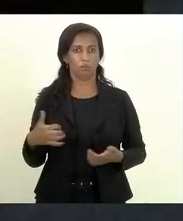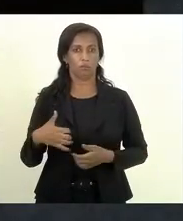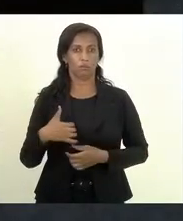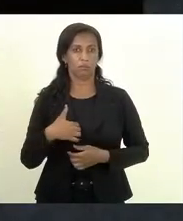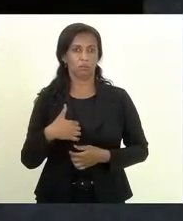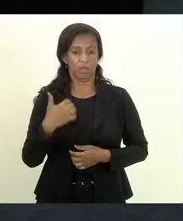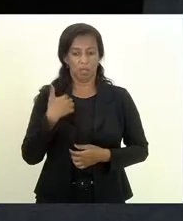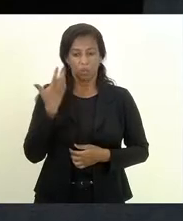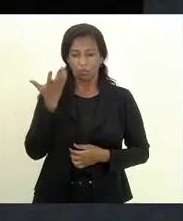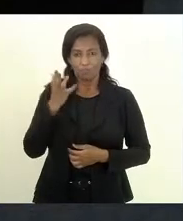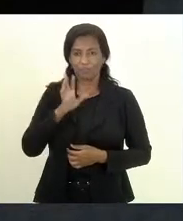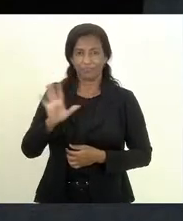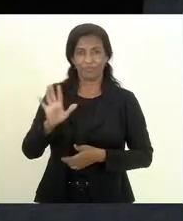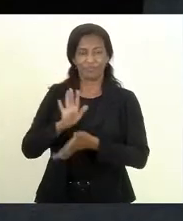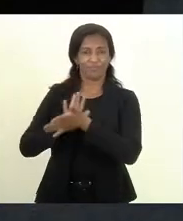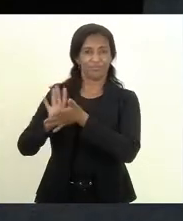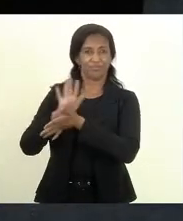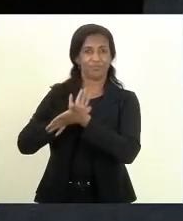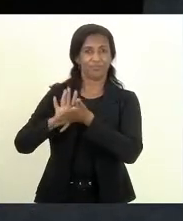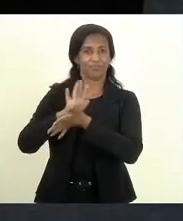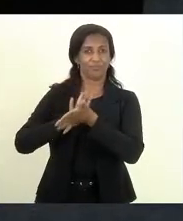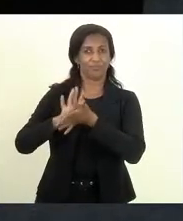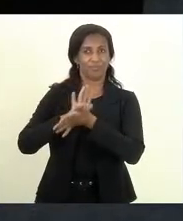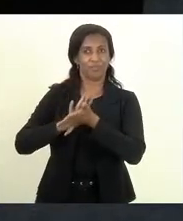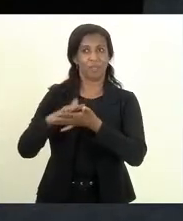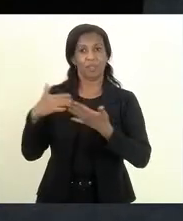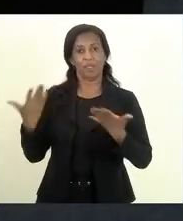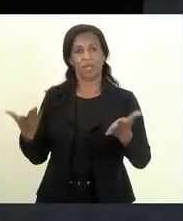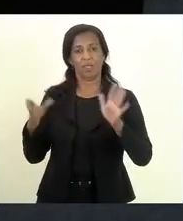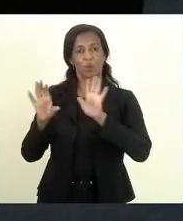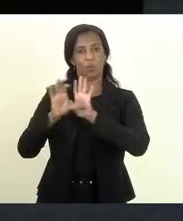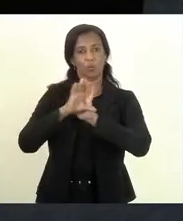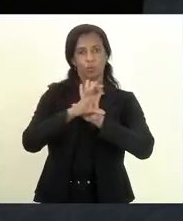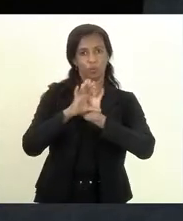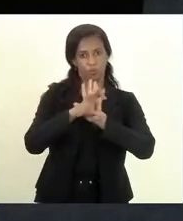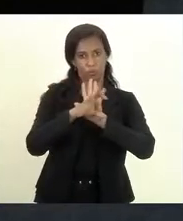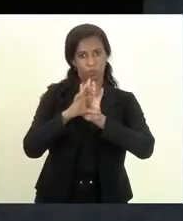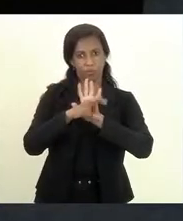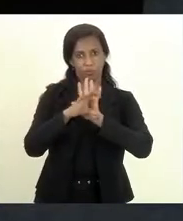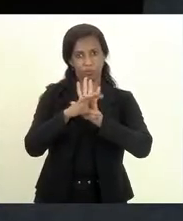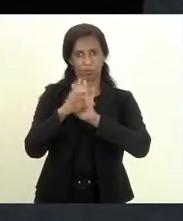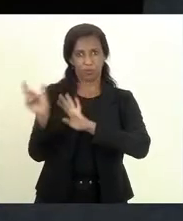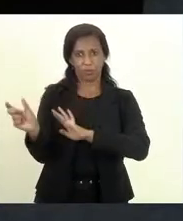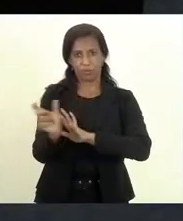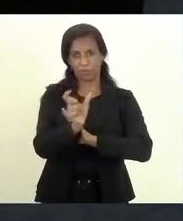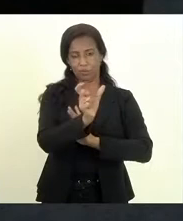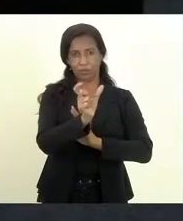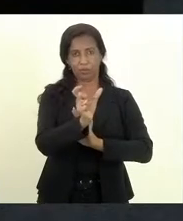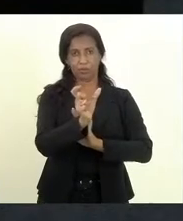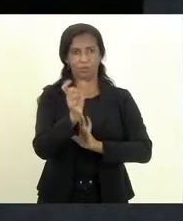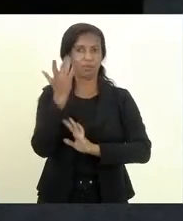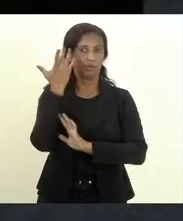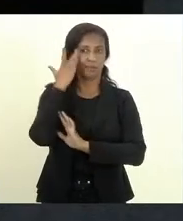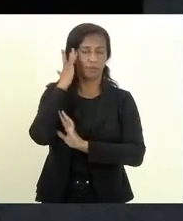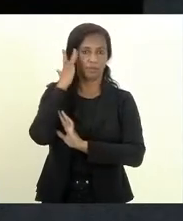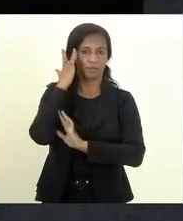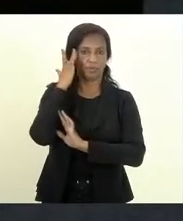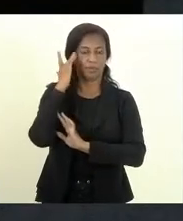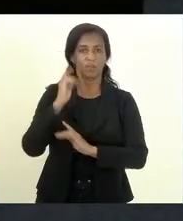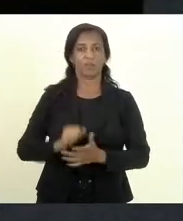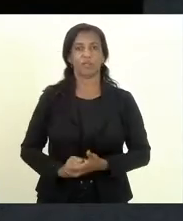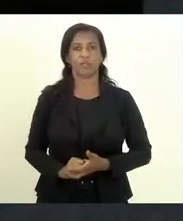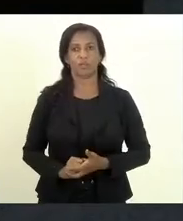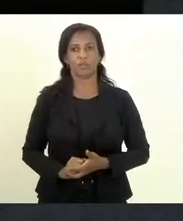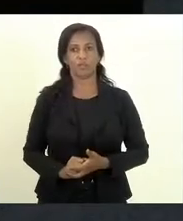hipótese alguma, presidente, e aí é o conceito da etimologia da palavra, achar que uma audiência